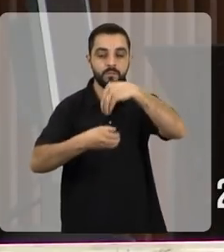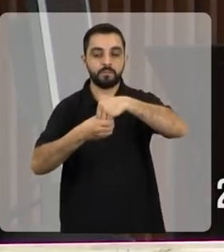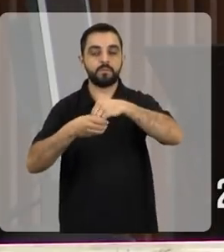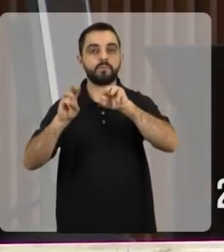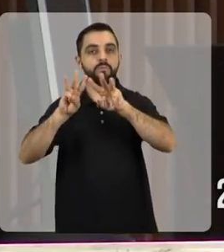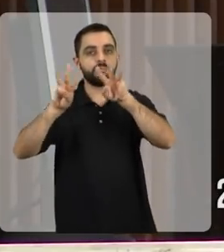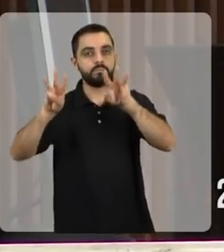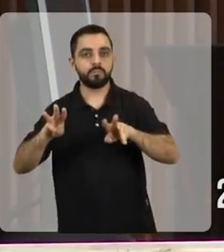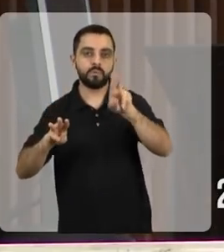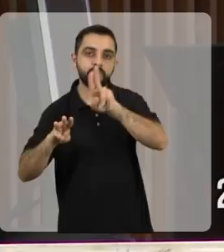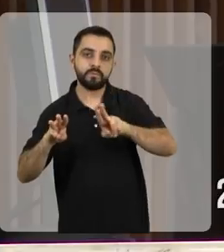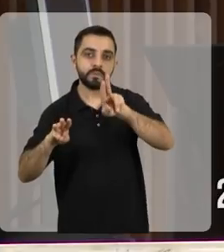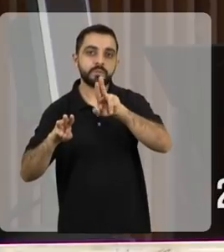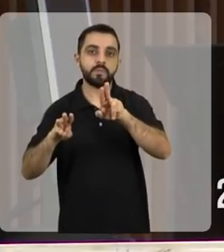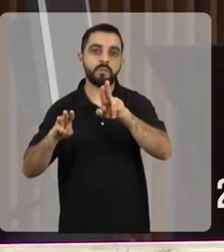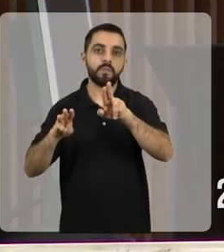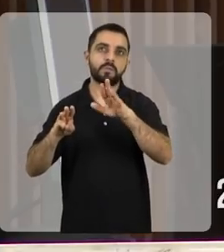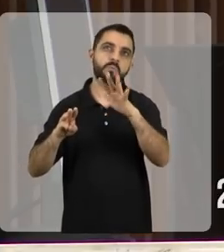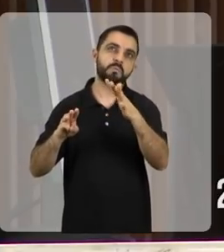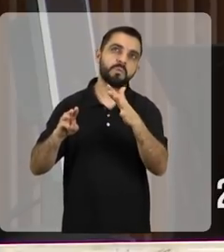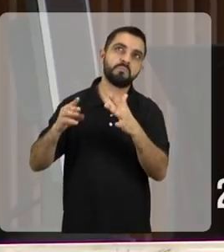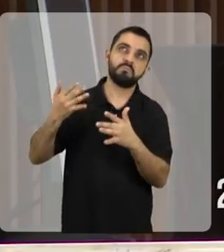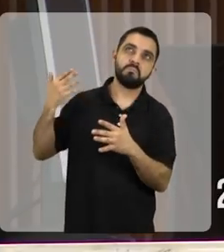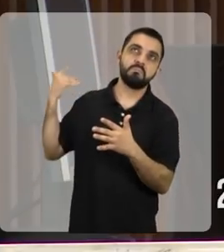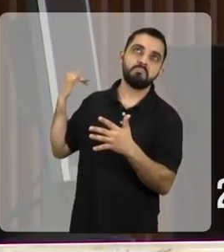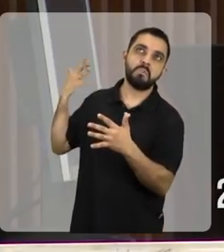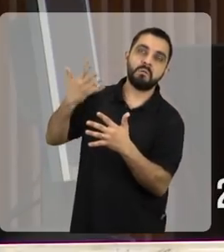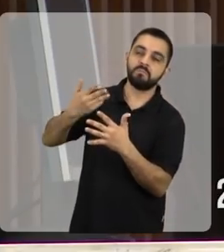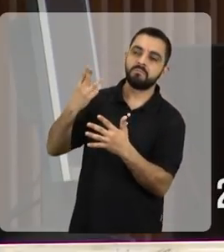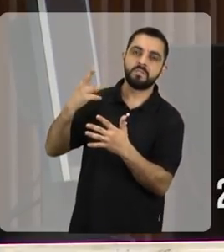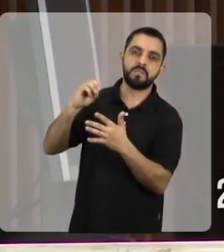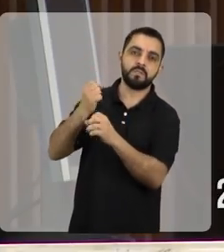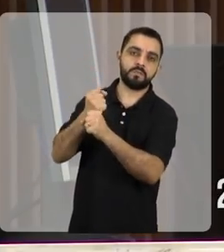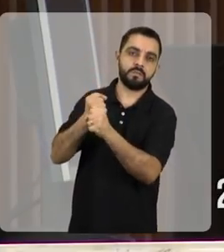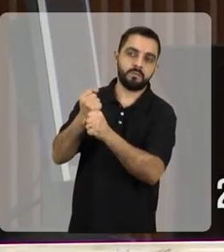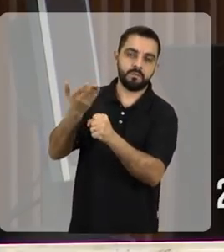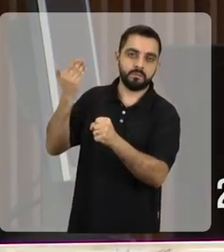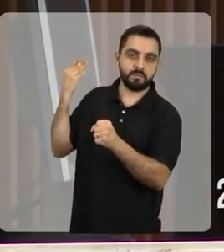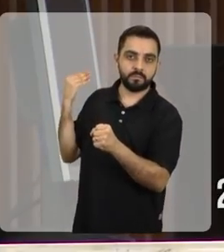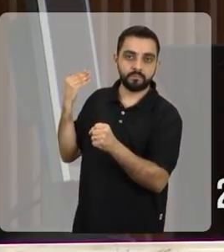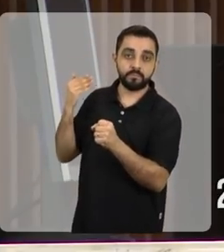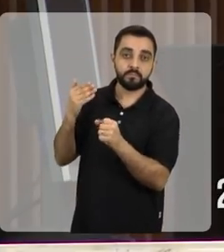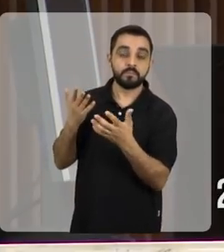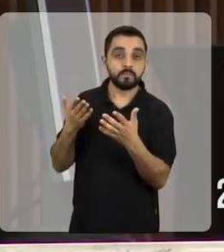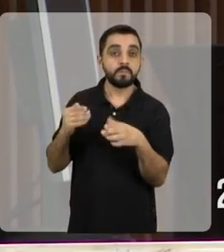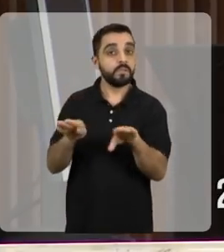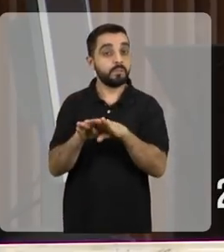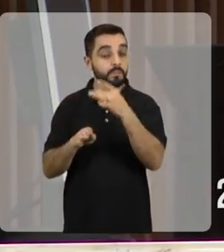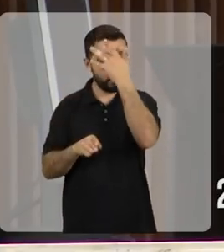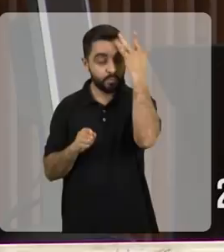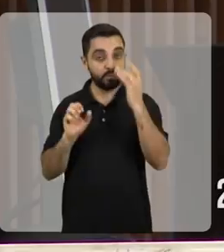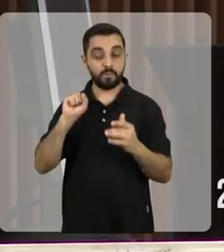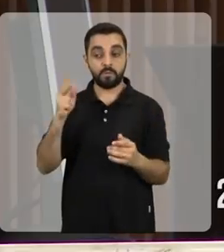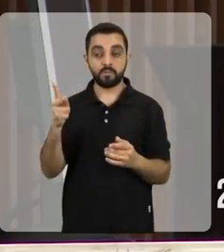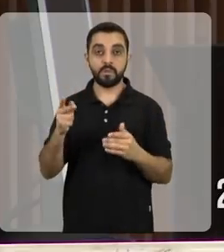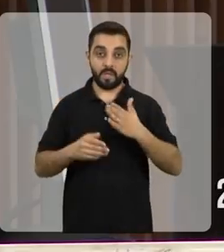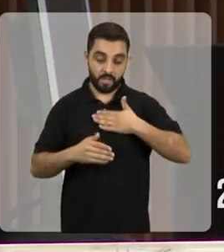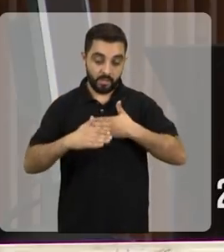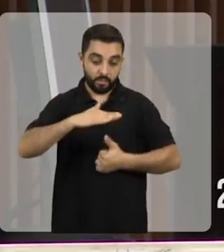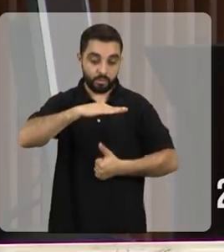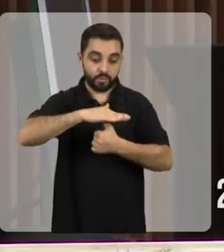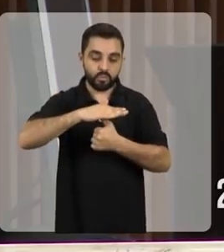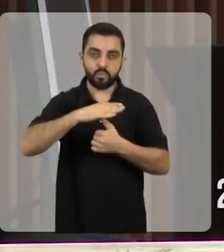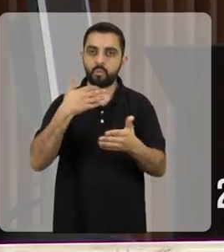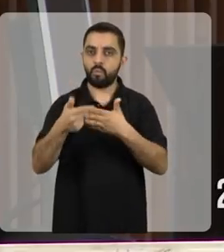um adversário que sair da universidade nos últimos dez 15 20 e 30 anos e são despesas que nem eu como reitor